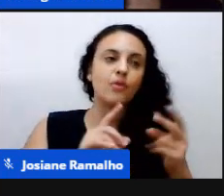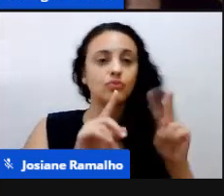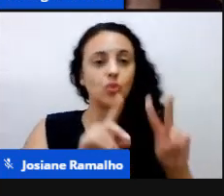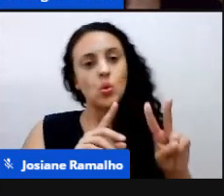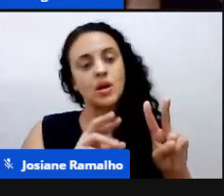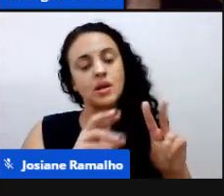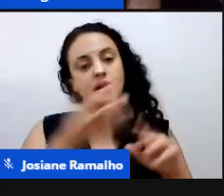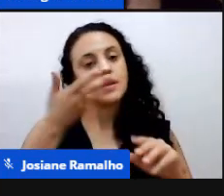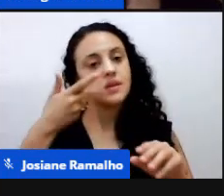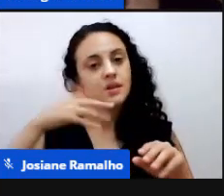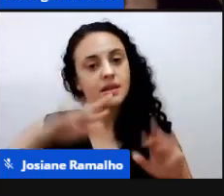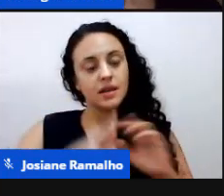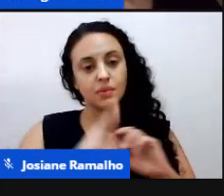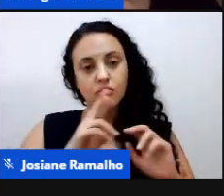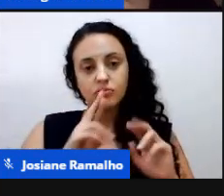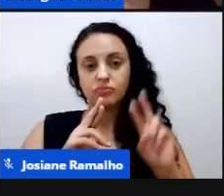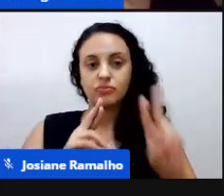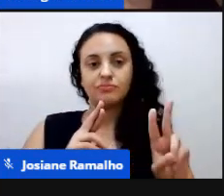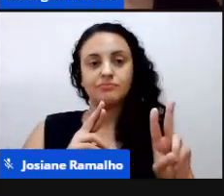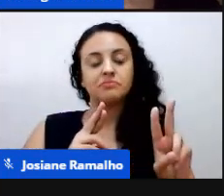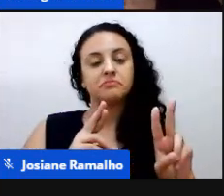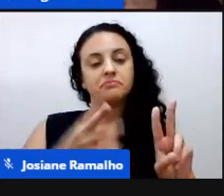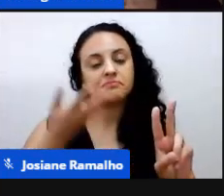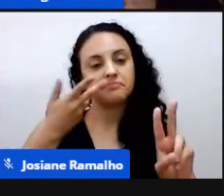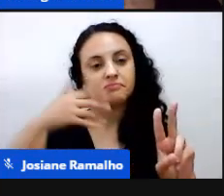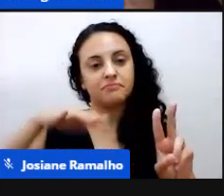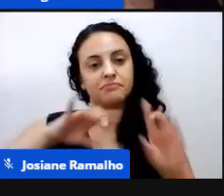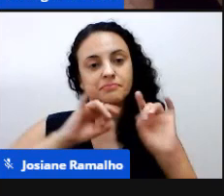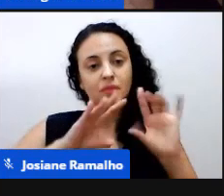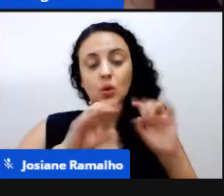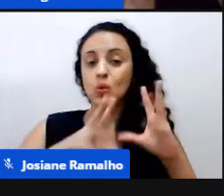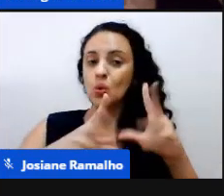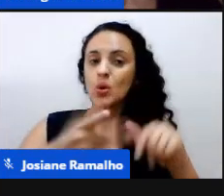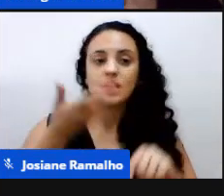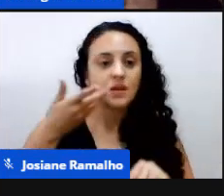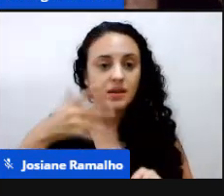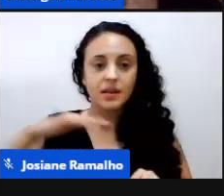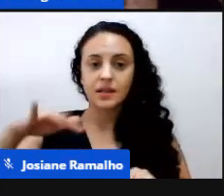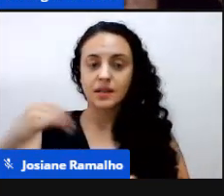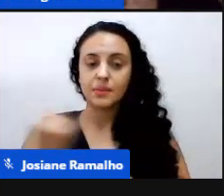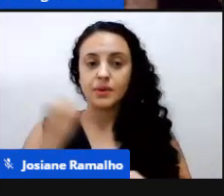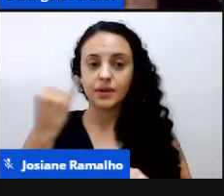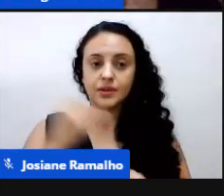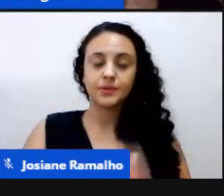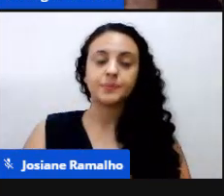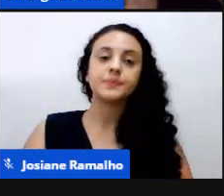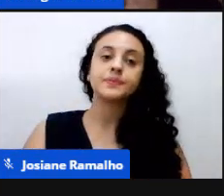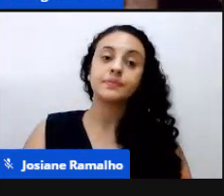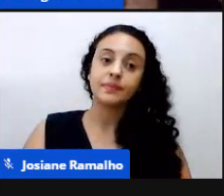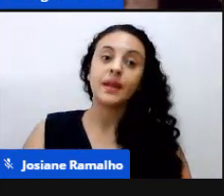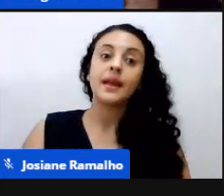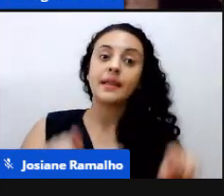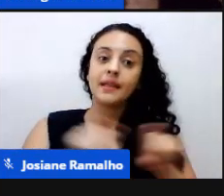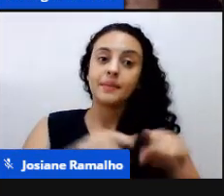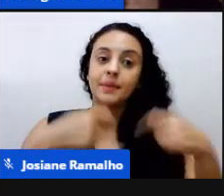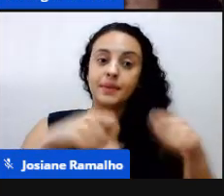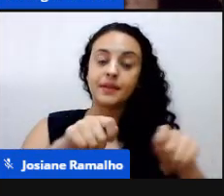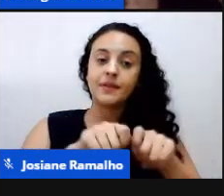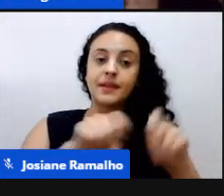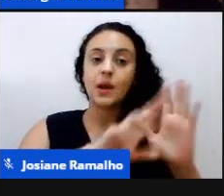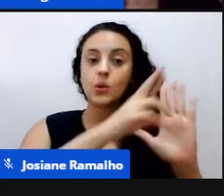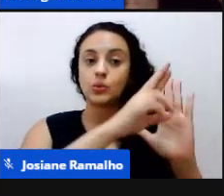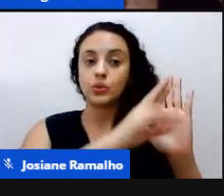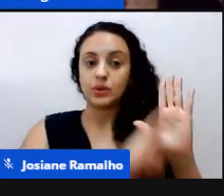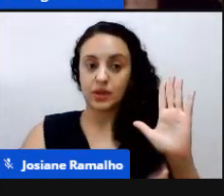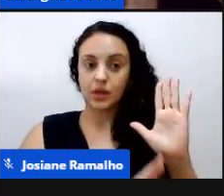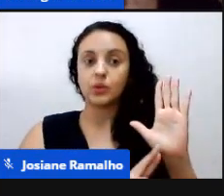Então, todas as crianças são importantes para nós, tá? Entregar relatórios, que através dos relatórios vocês também conseguem